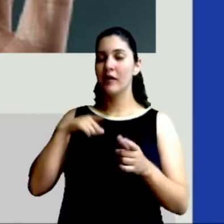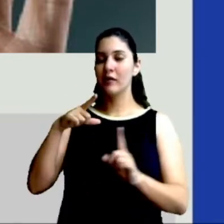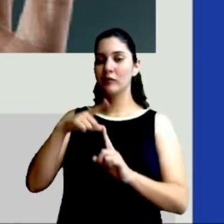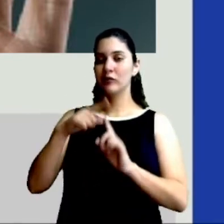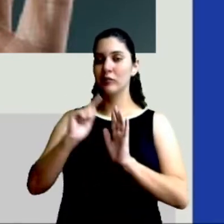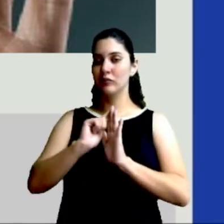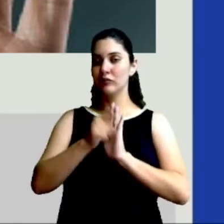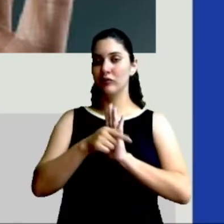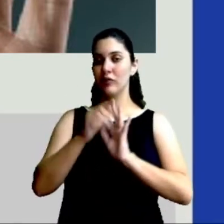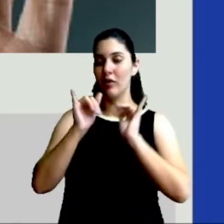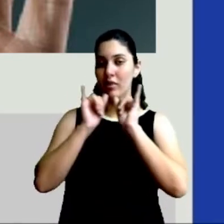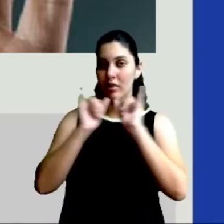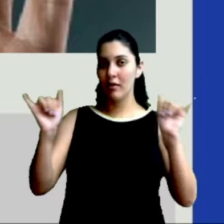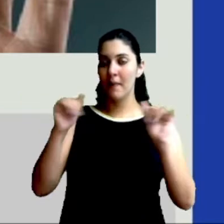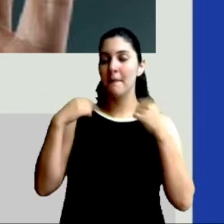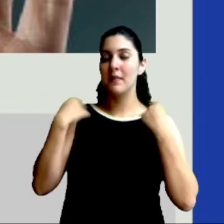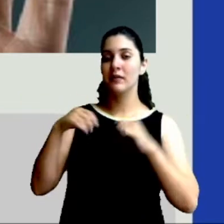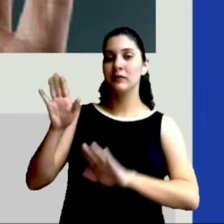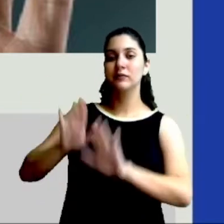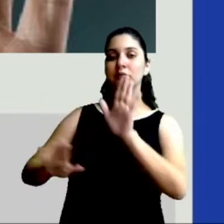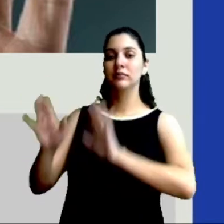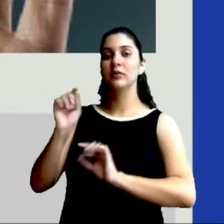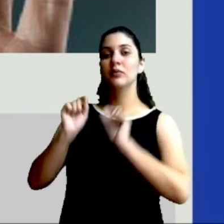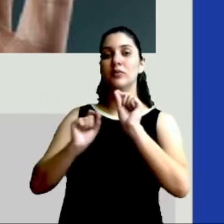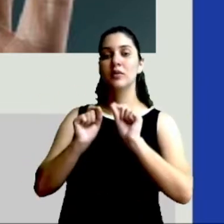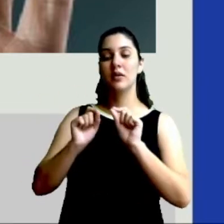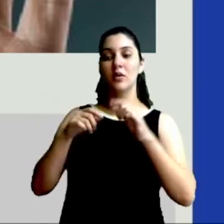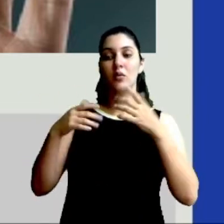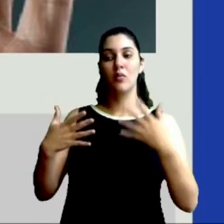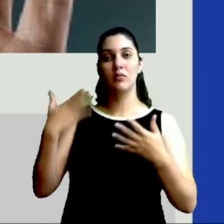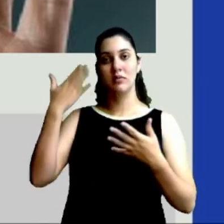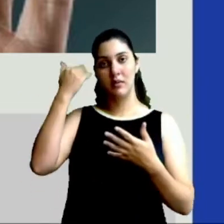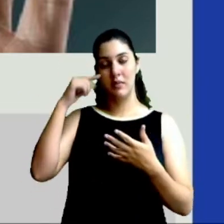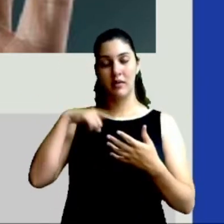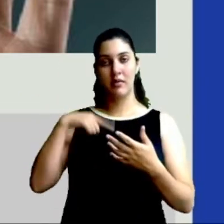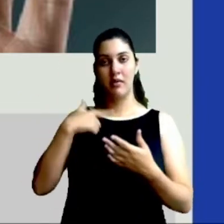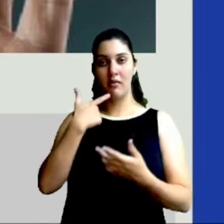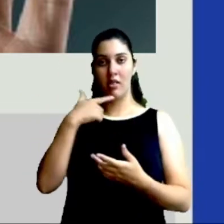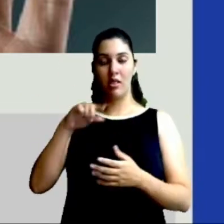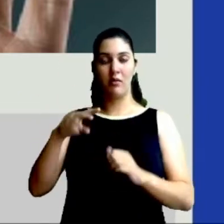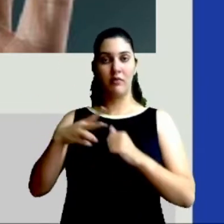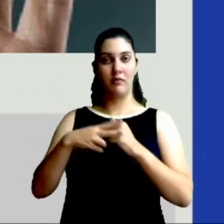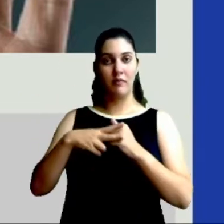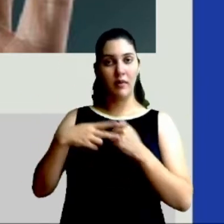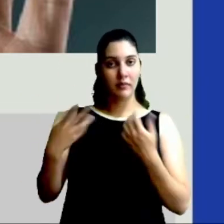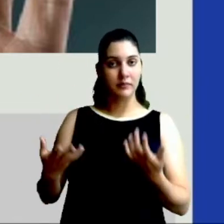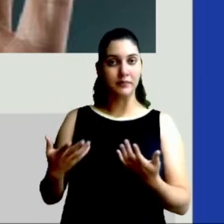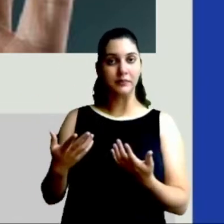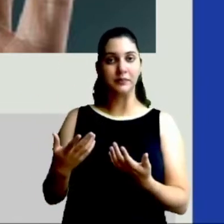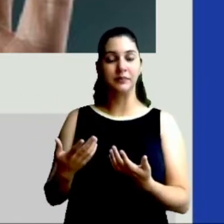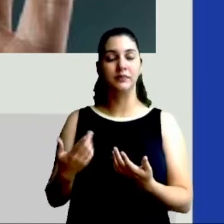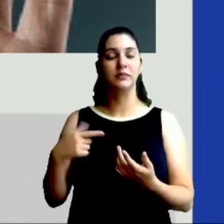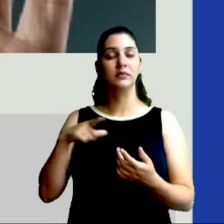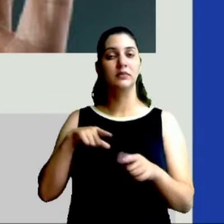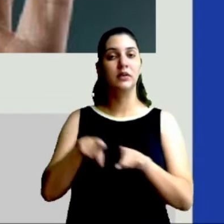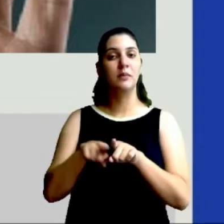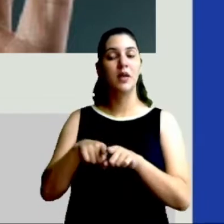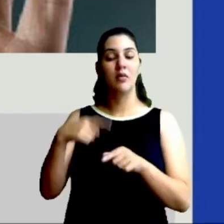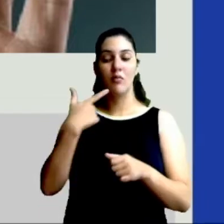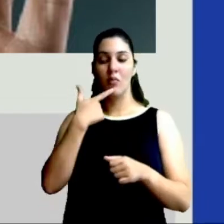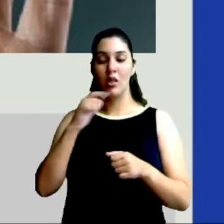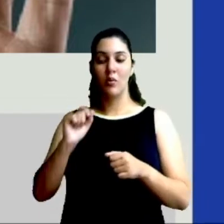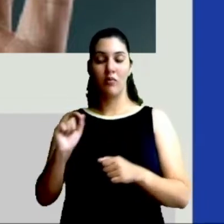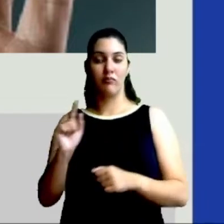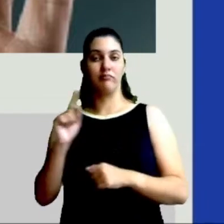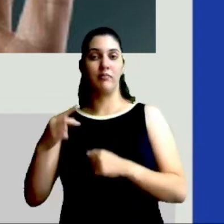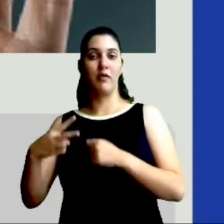precisa também tomar cuidado com o quê? Quando saber que há uma linguagem verbal e quando há uma linguagem não verbal.